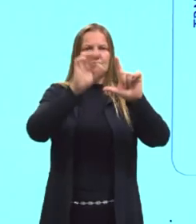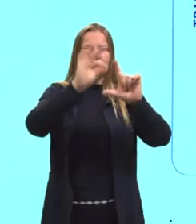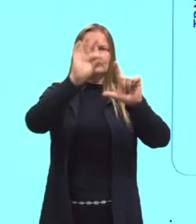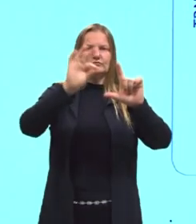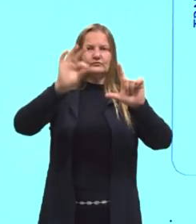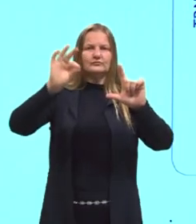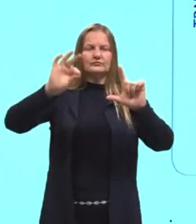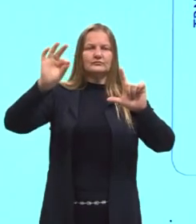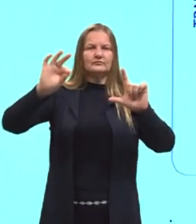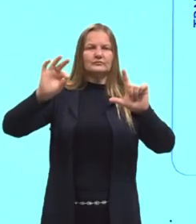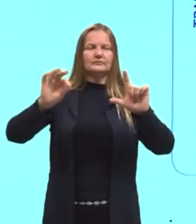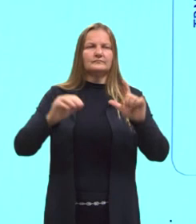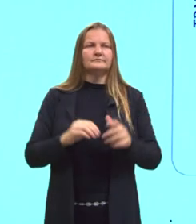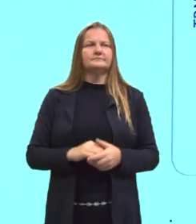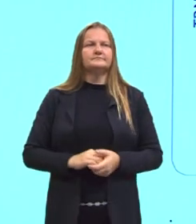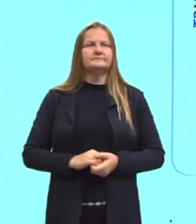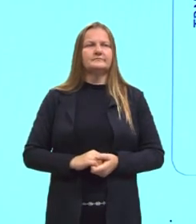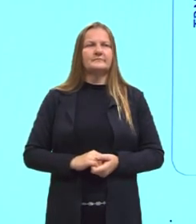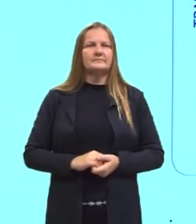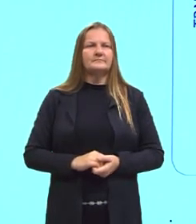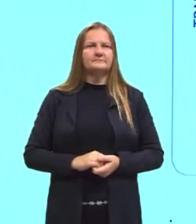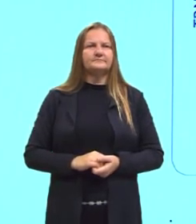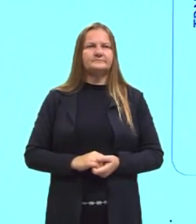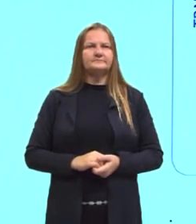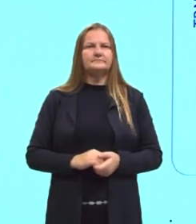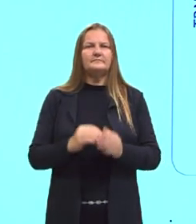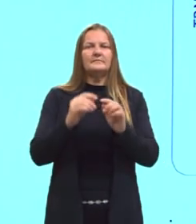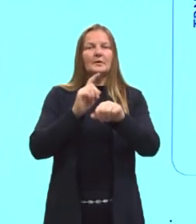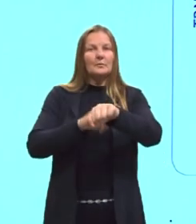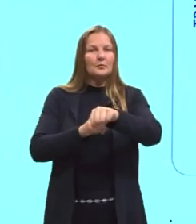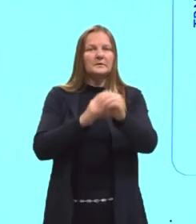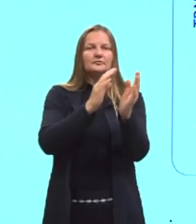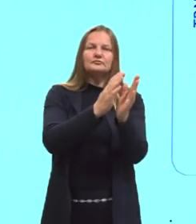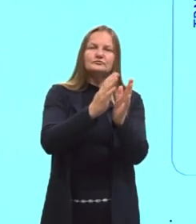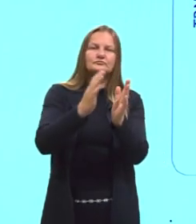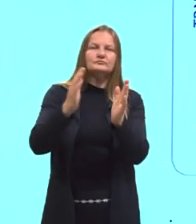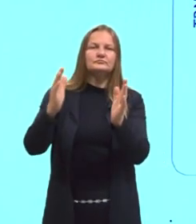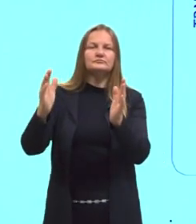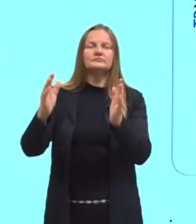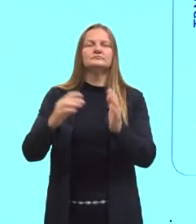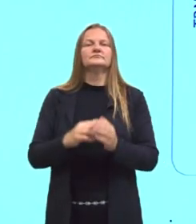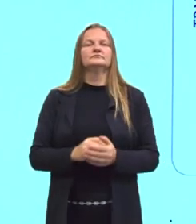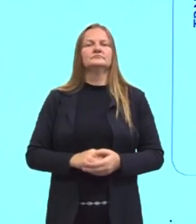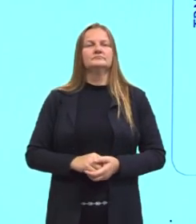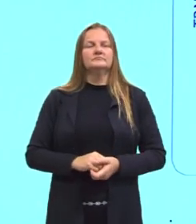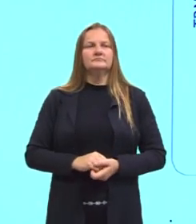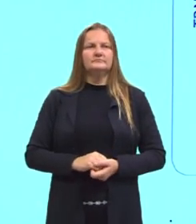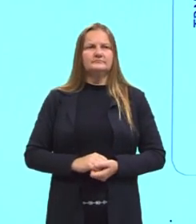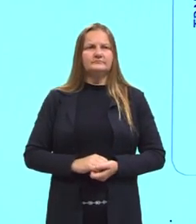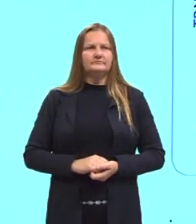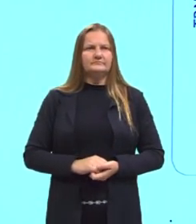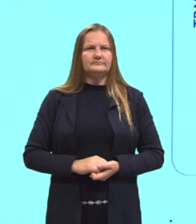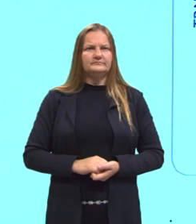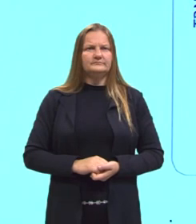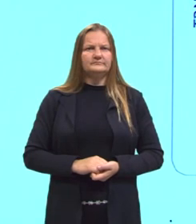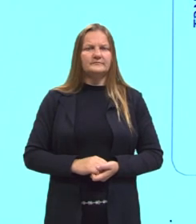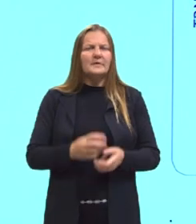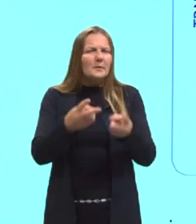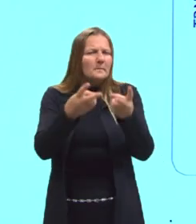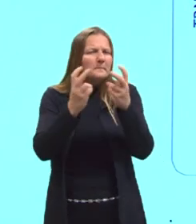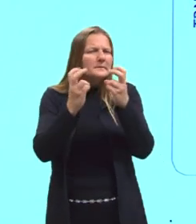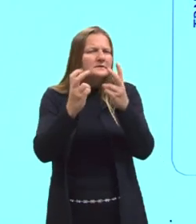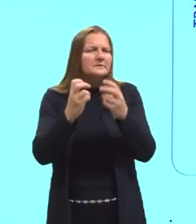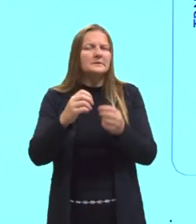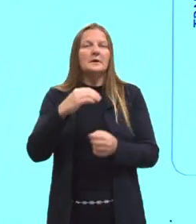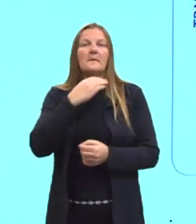nessa nesse período nessa entre na taxa de natalidade EA taxa de mortalidade tanto consegue